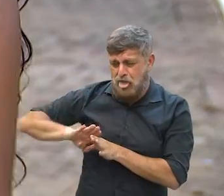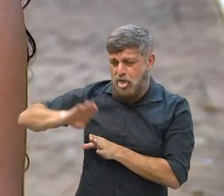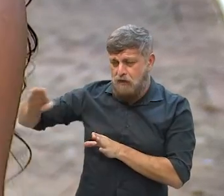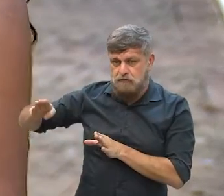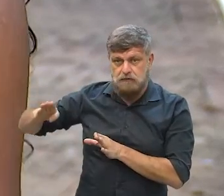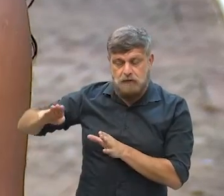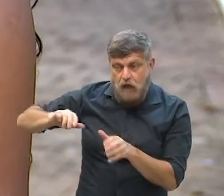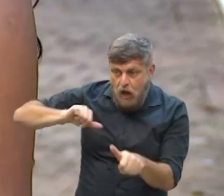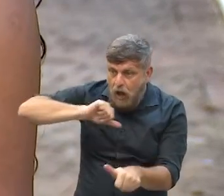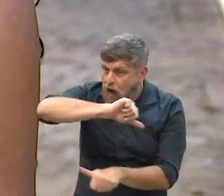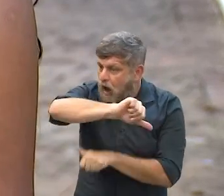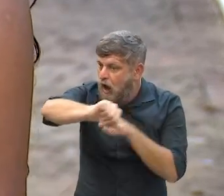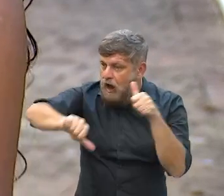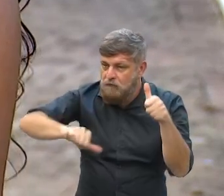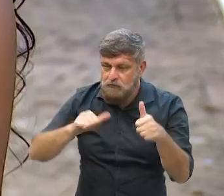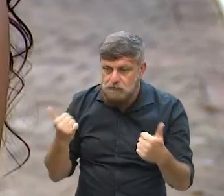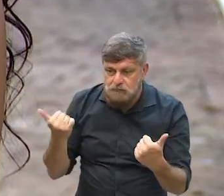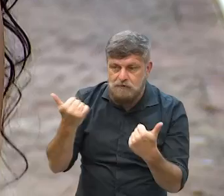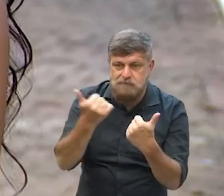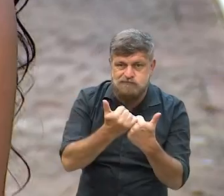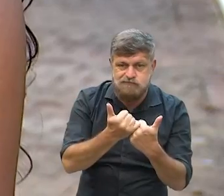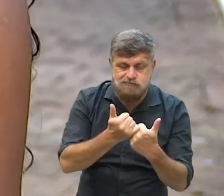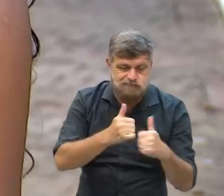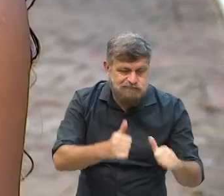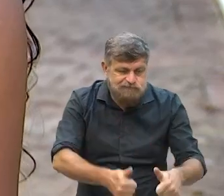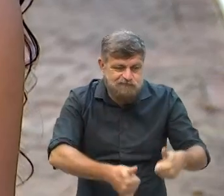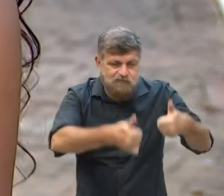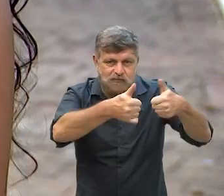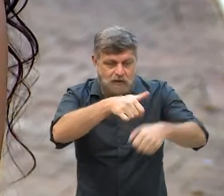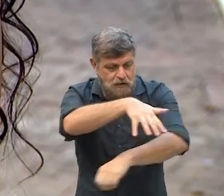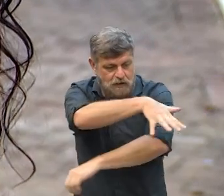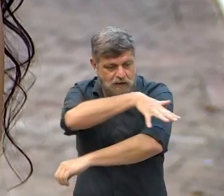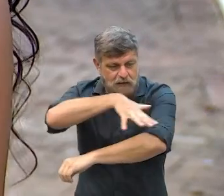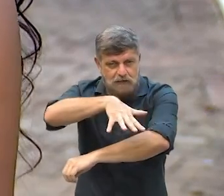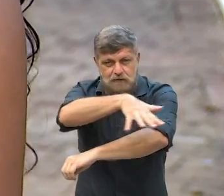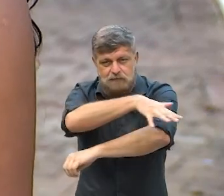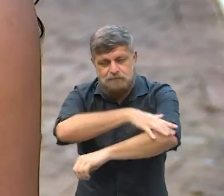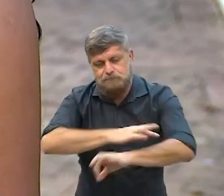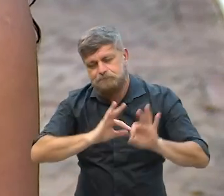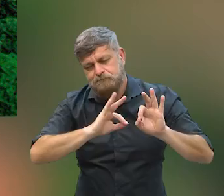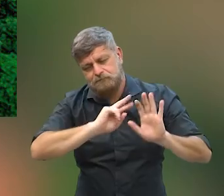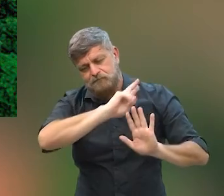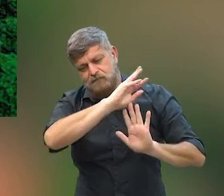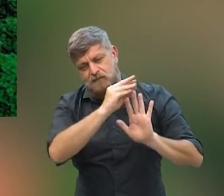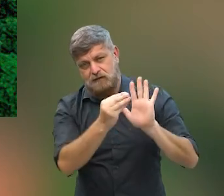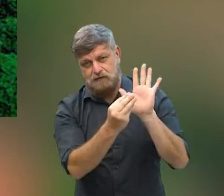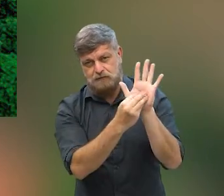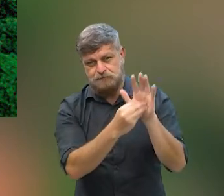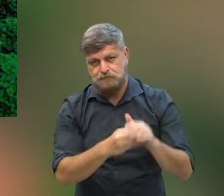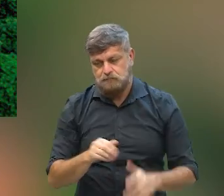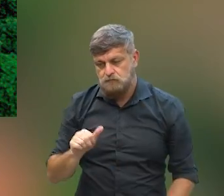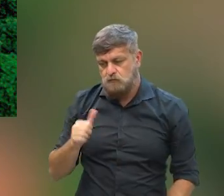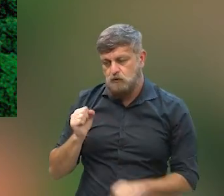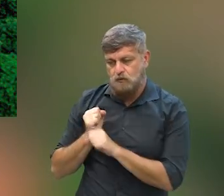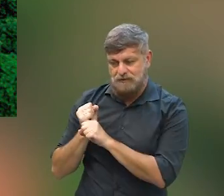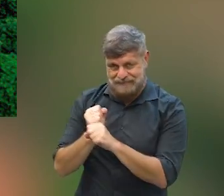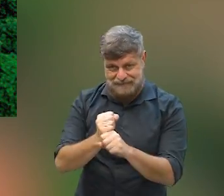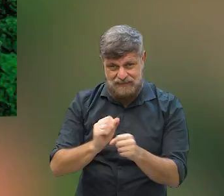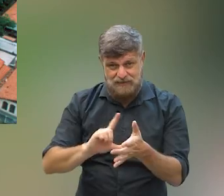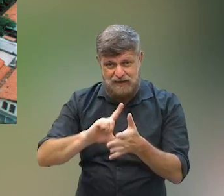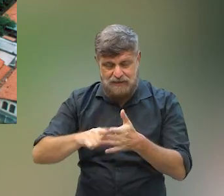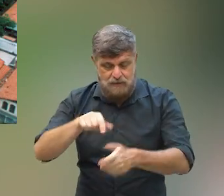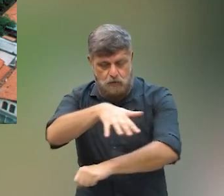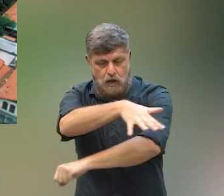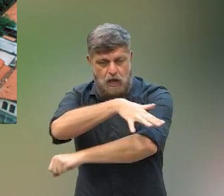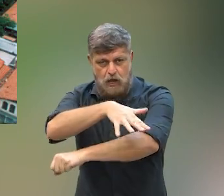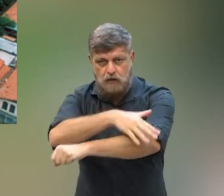uma recuperação, né? E aí a gente criar esse espaço aqui harmonioso com a natureza. 11 anos após a inauguração